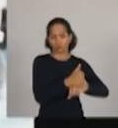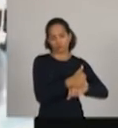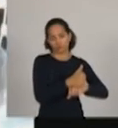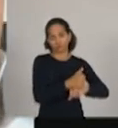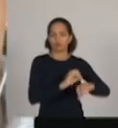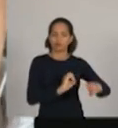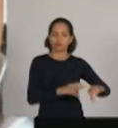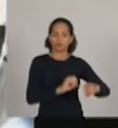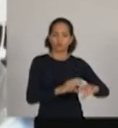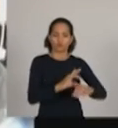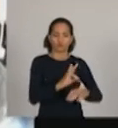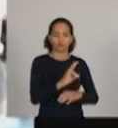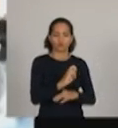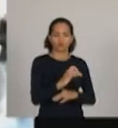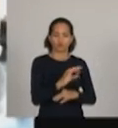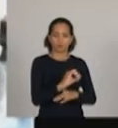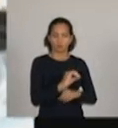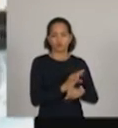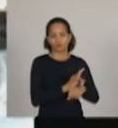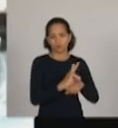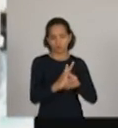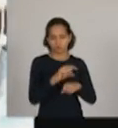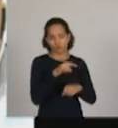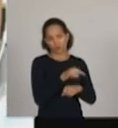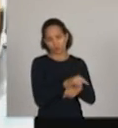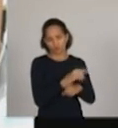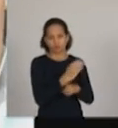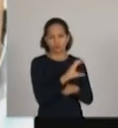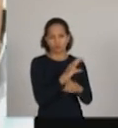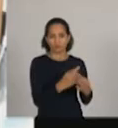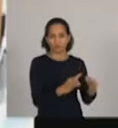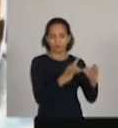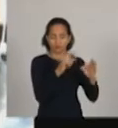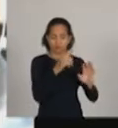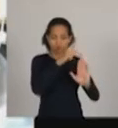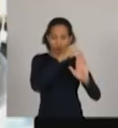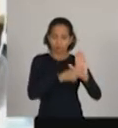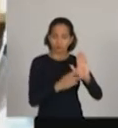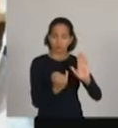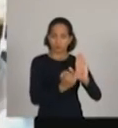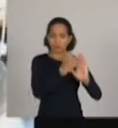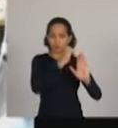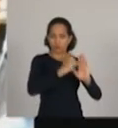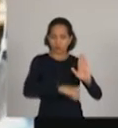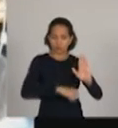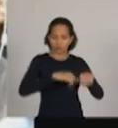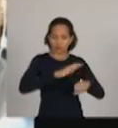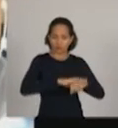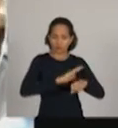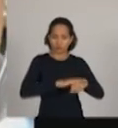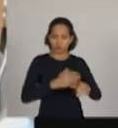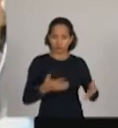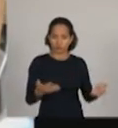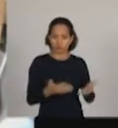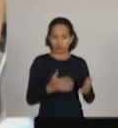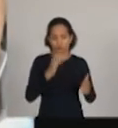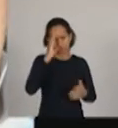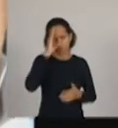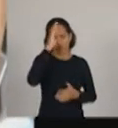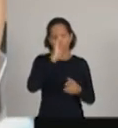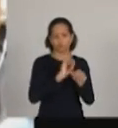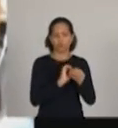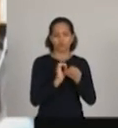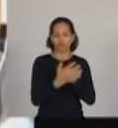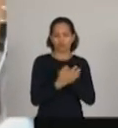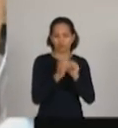ensino técnico ligado à Secretaria de Ciência e Tecnologia. Um projeto importante nesse momento, principalmente de pandemia, que